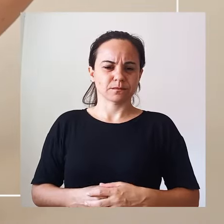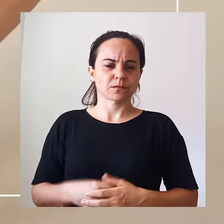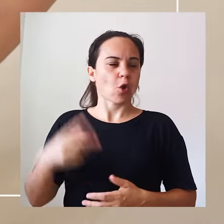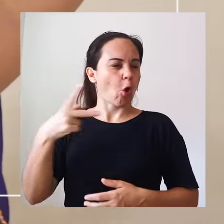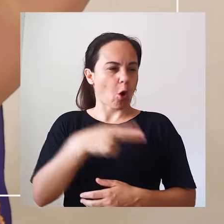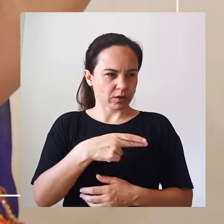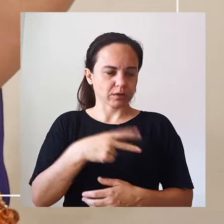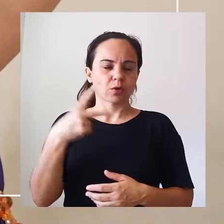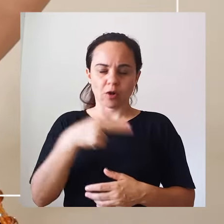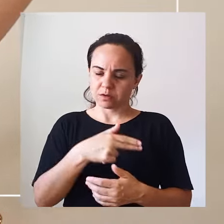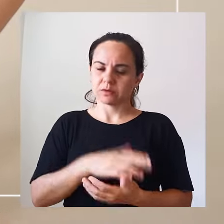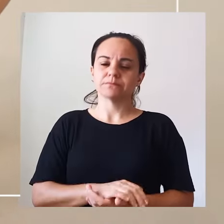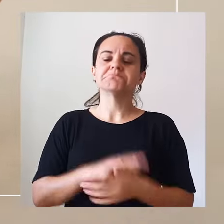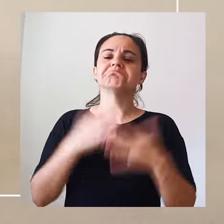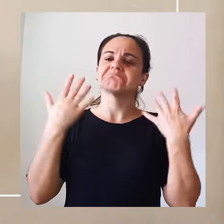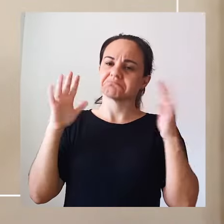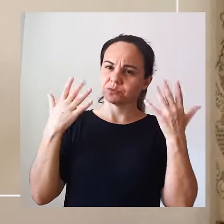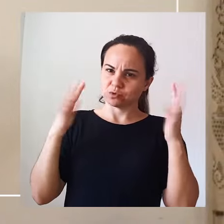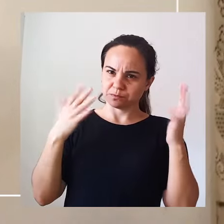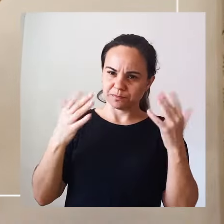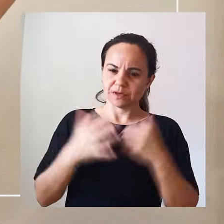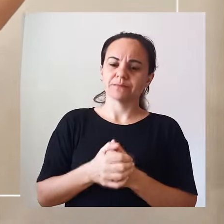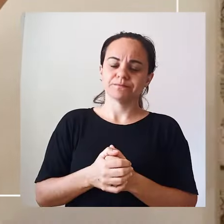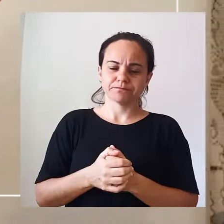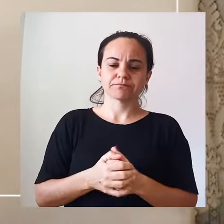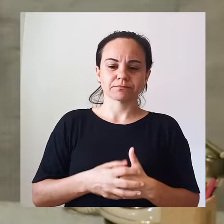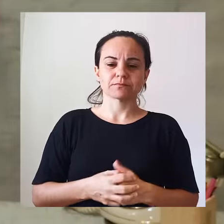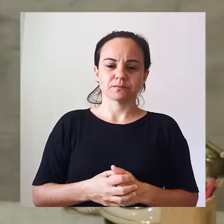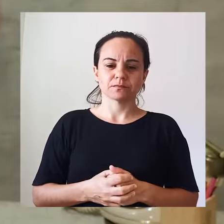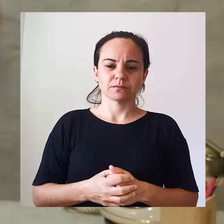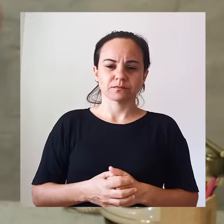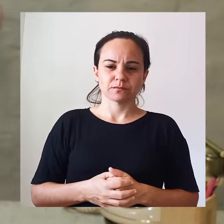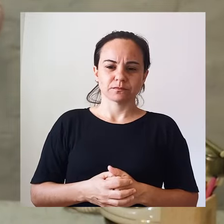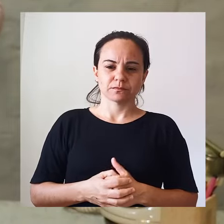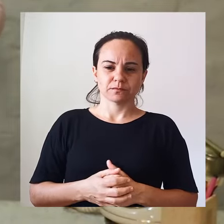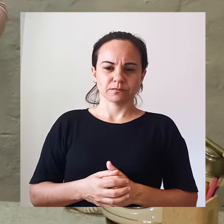Corta! Corta, muito bem. Isso deu? Aí, pessoal. Muito deu? Bem.